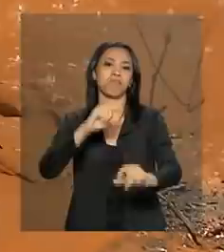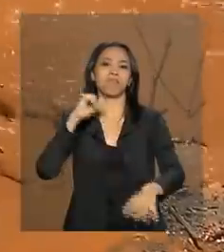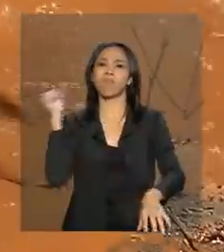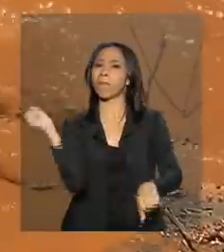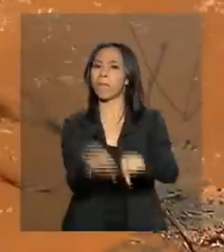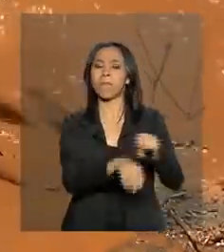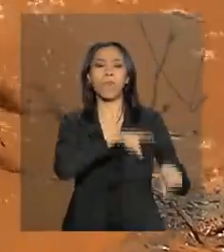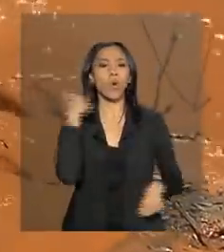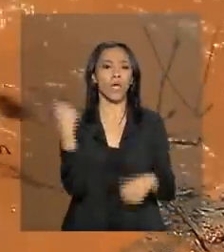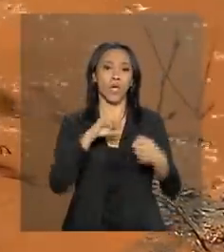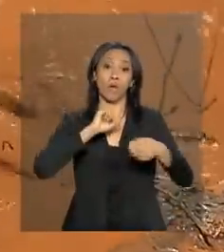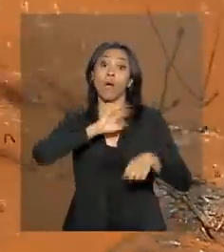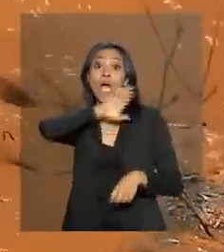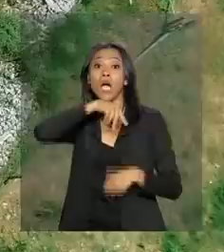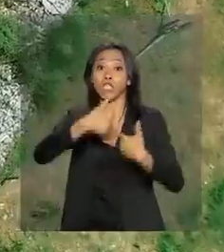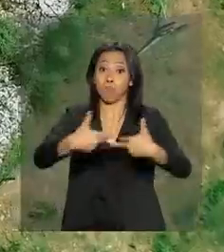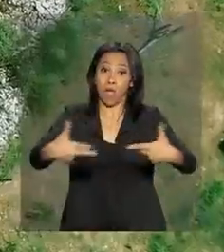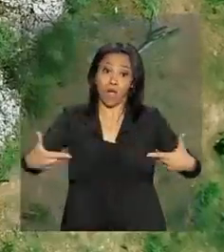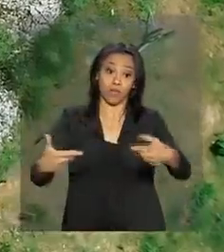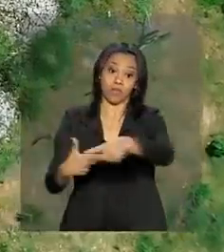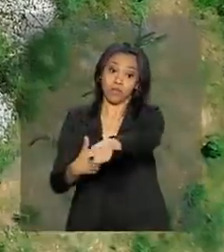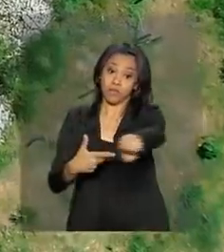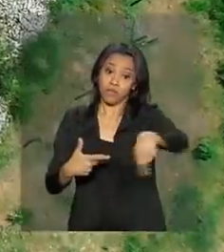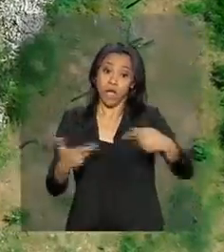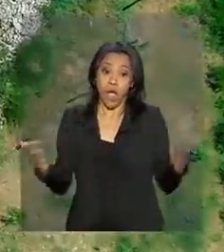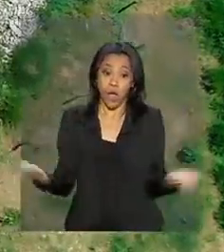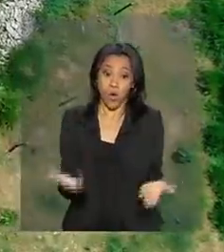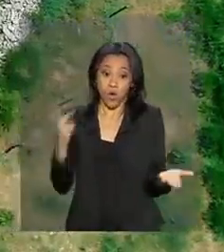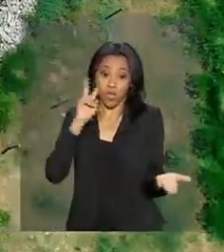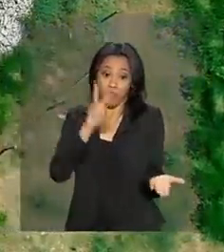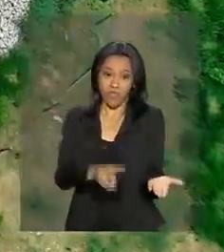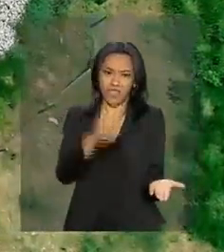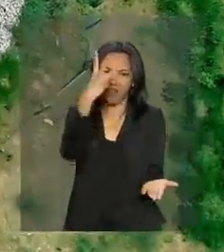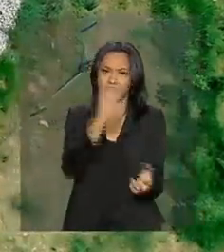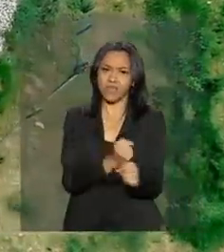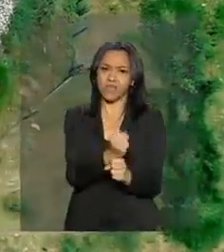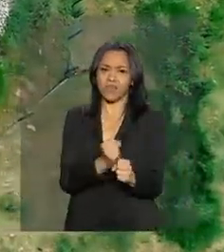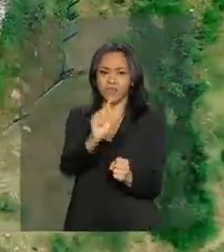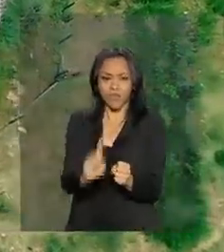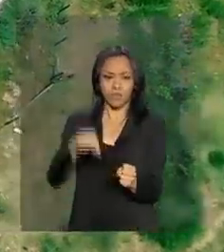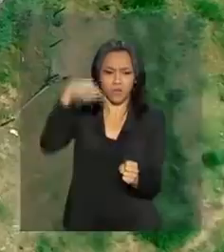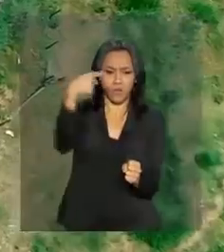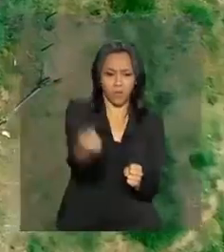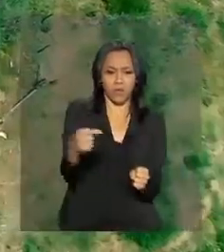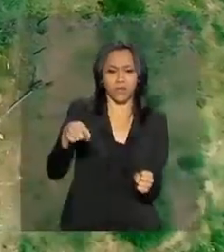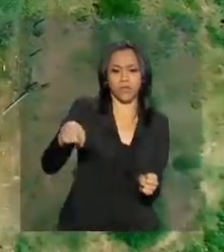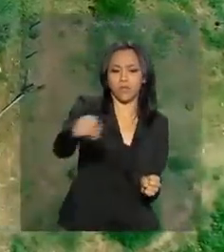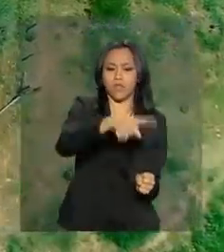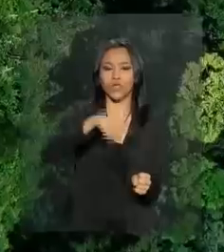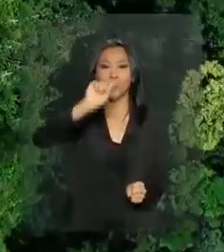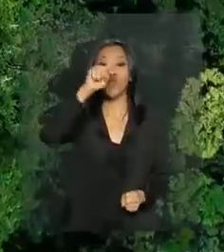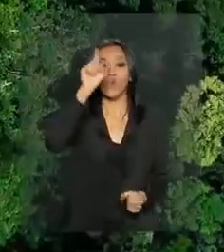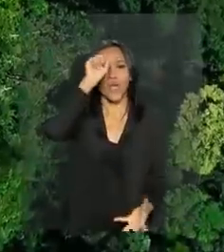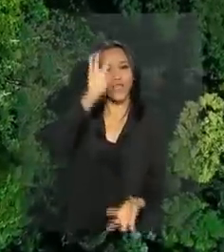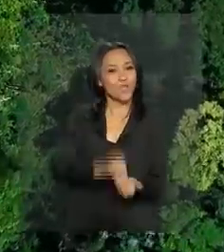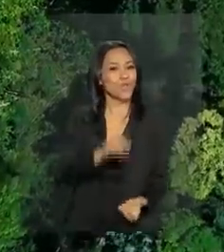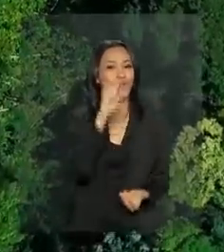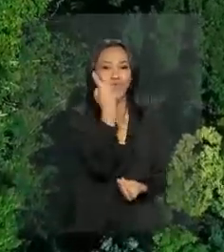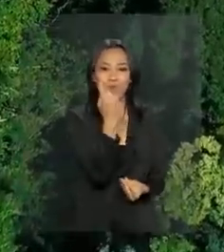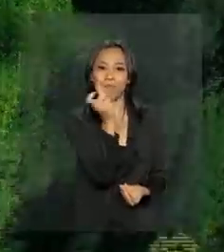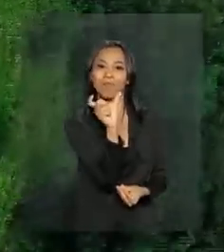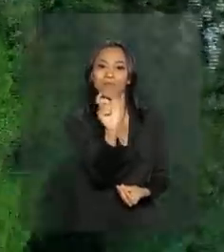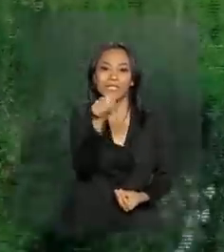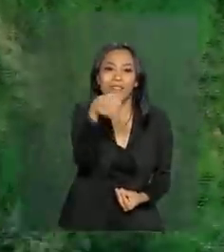os rios com tons avermelhados. Mas o que se vê agora, 3 anos depois, se resume a uma palavra: